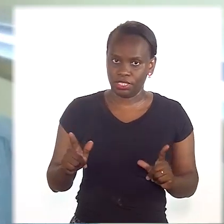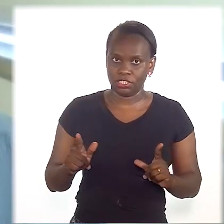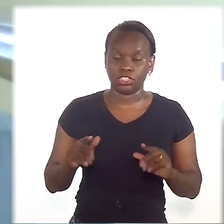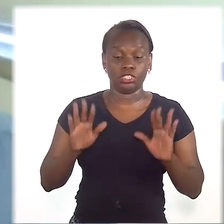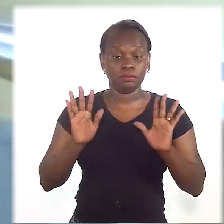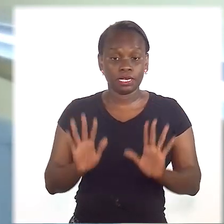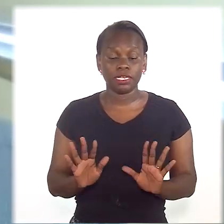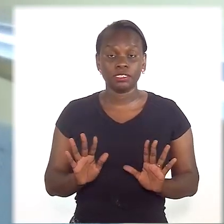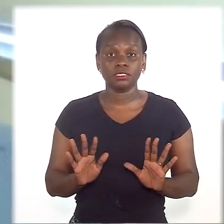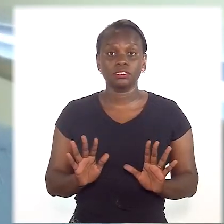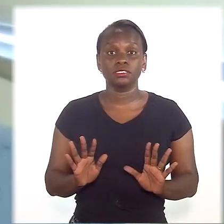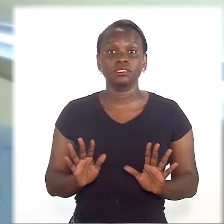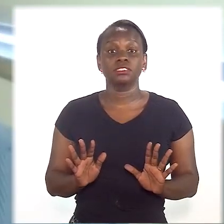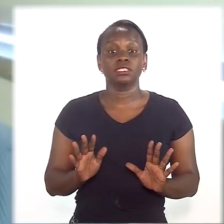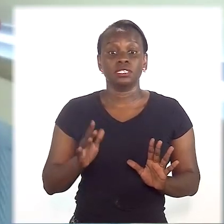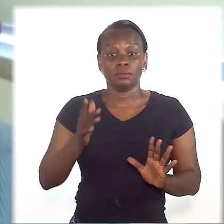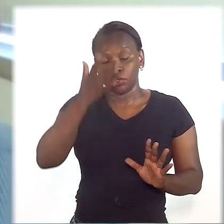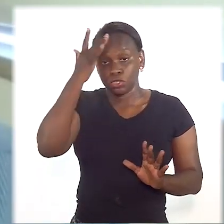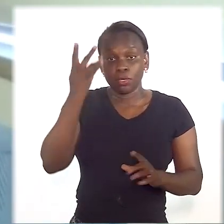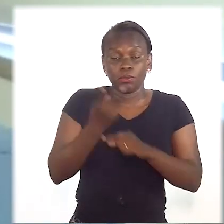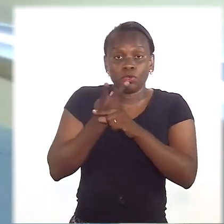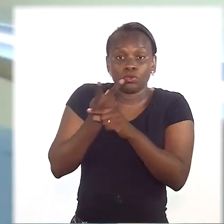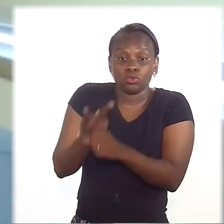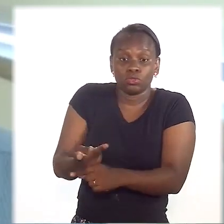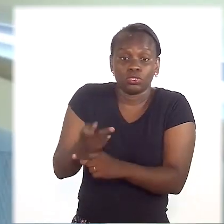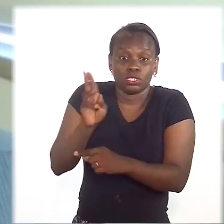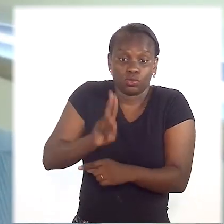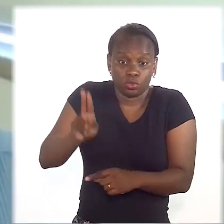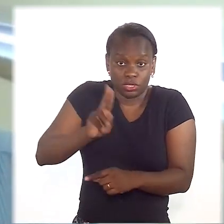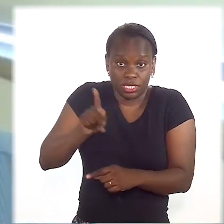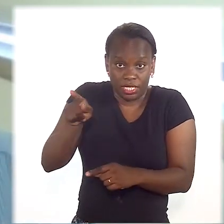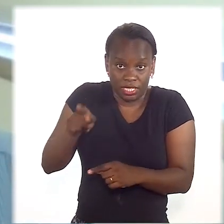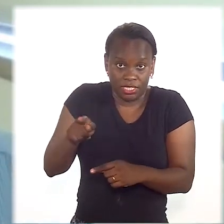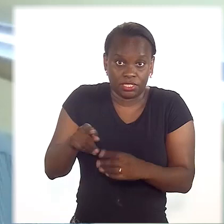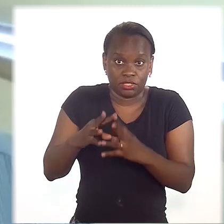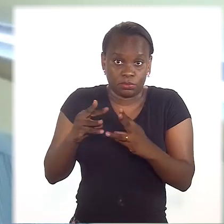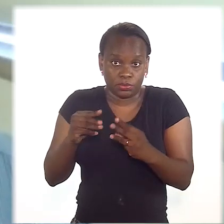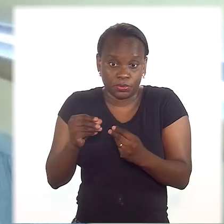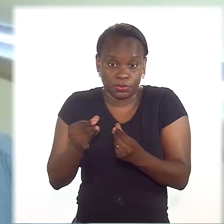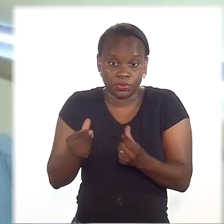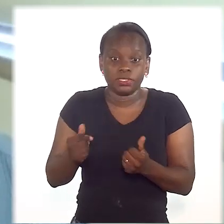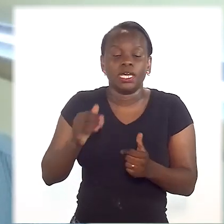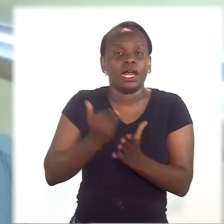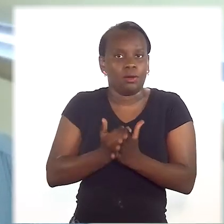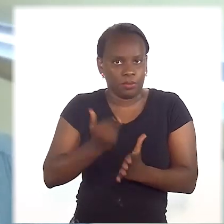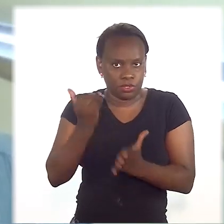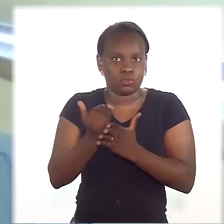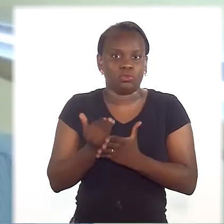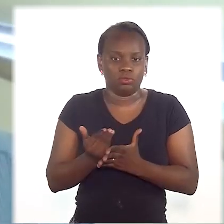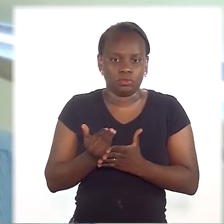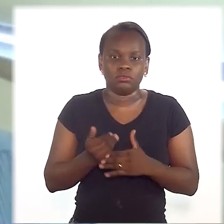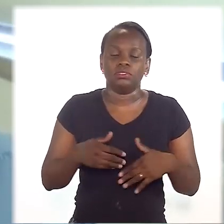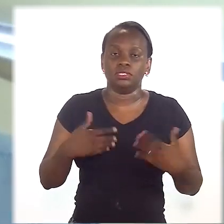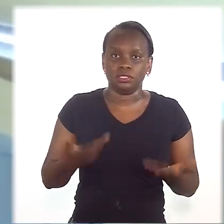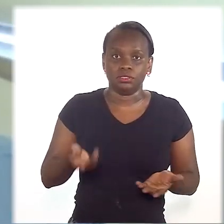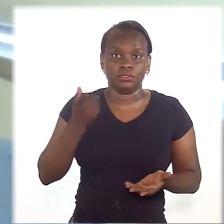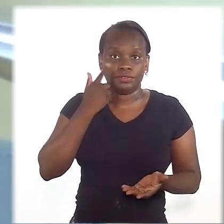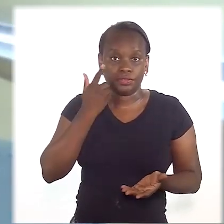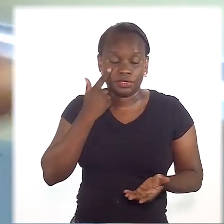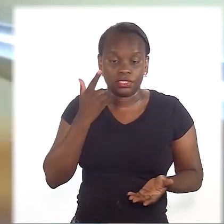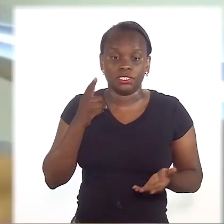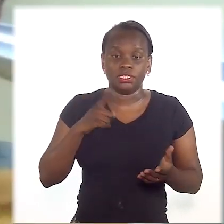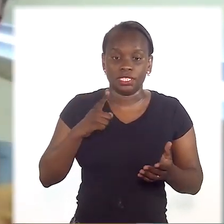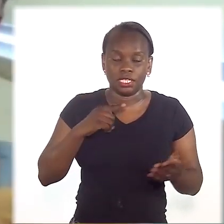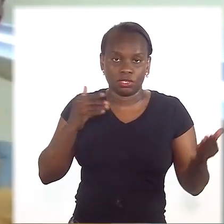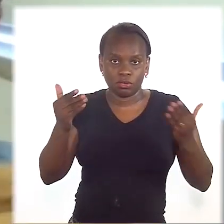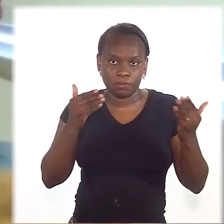diferentes. Mas a busca por esta substância, ela aumentou. Se nós levarmos